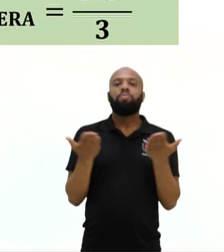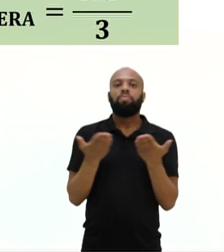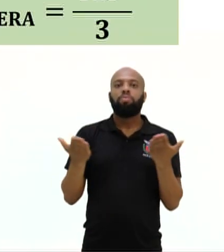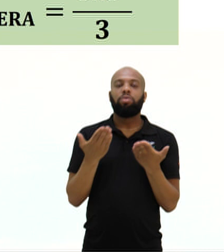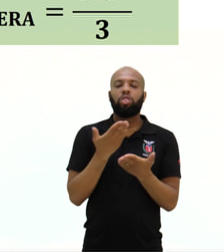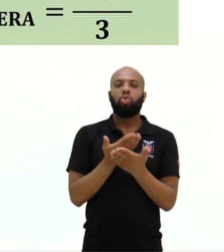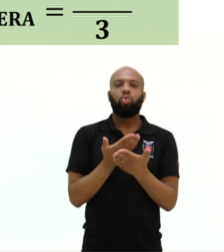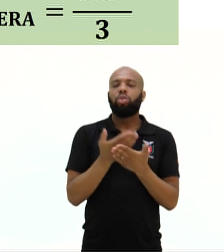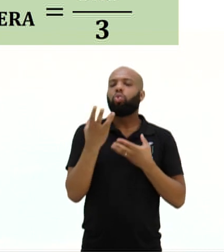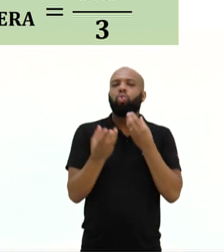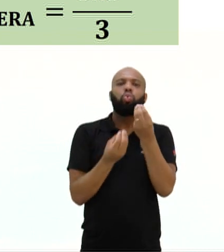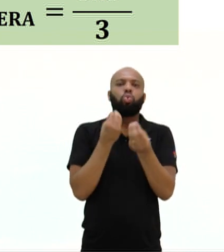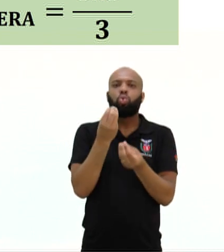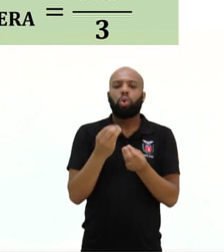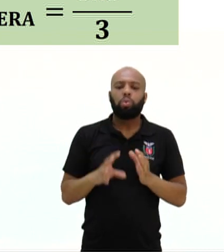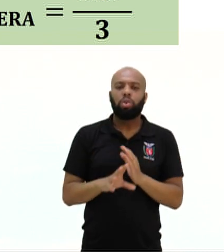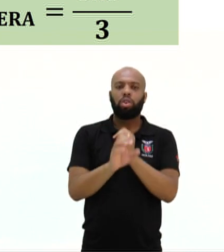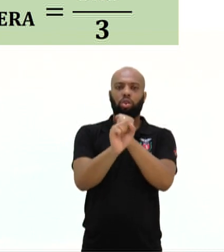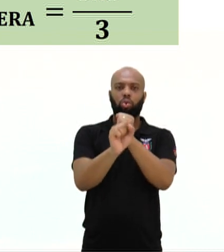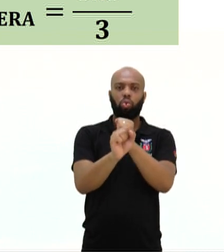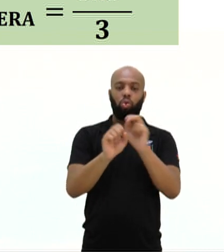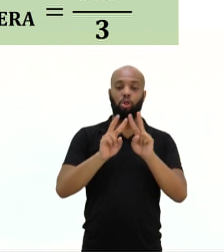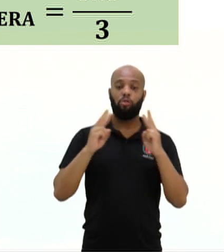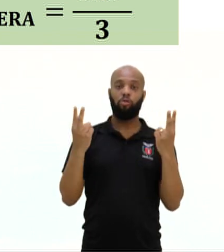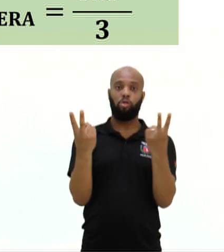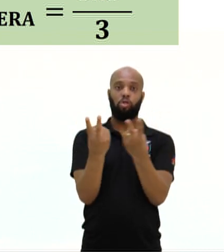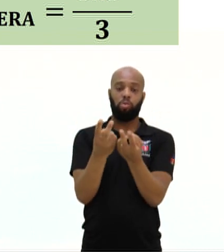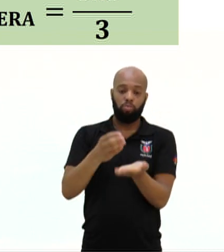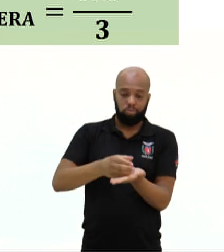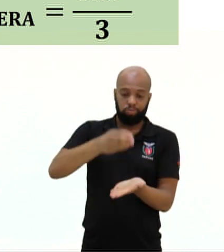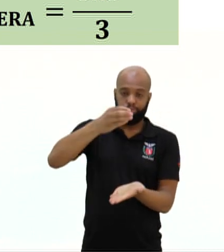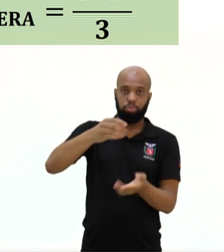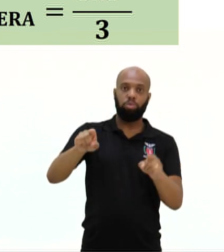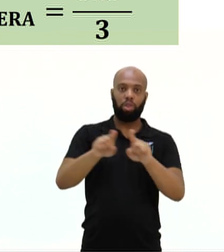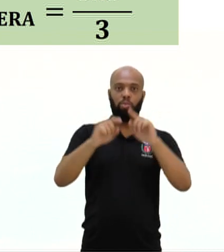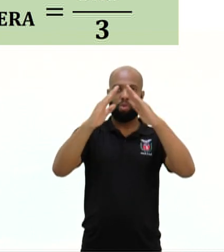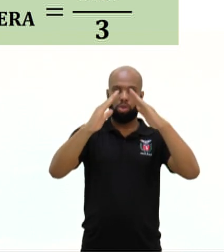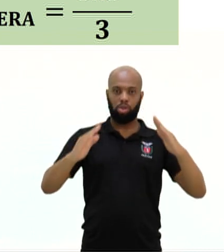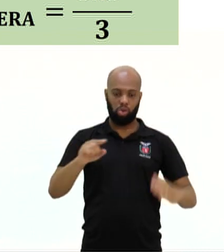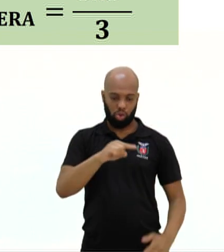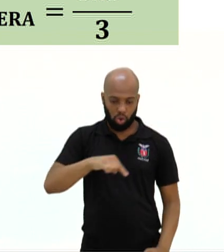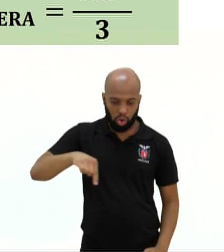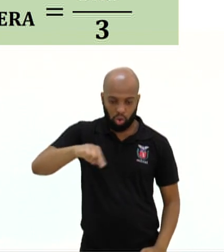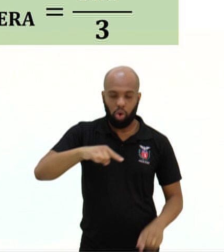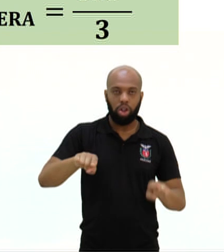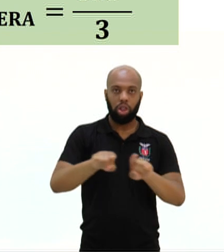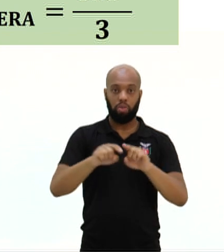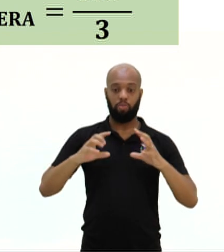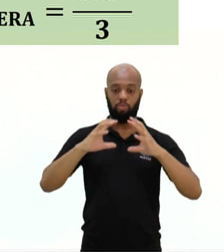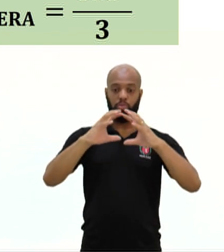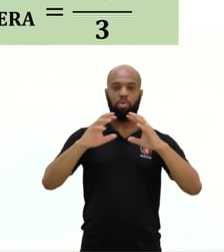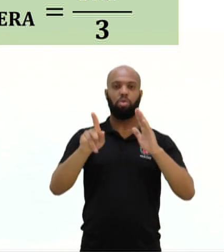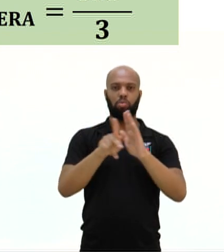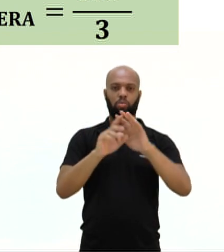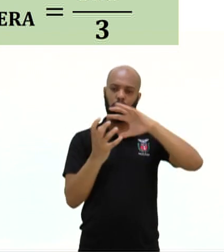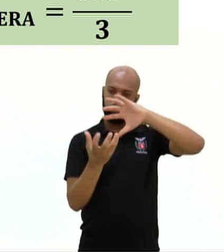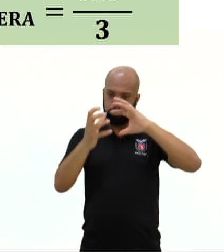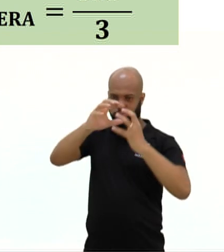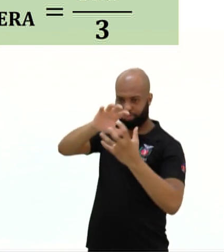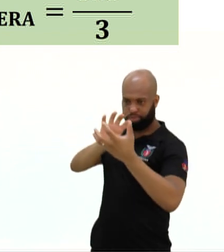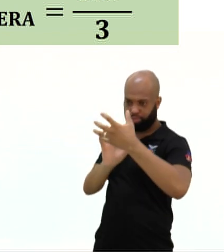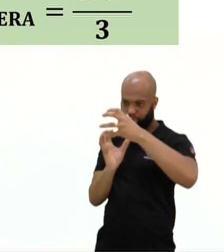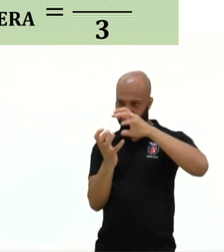que a gente calcula, certo? O volume do cilindro, o volume do cone, o volume da esfera, que são os corpos redondos que